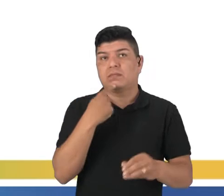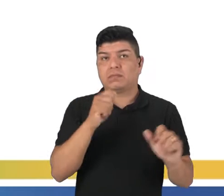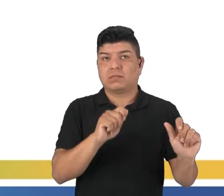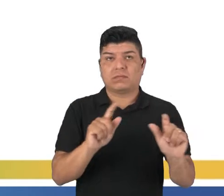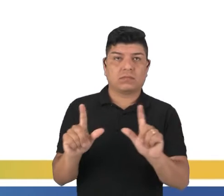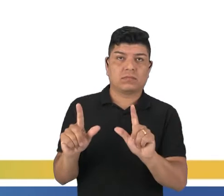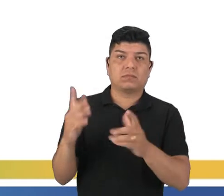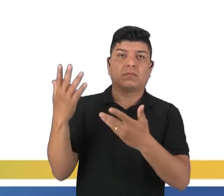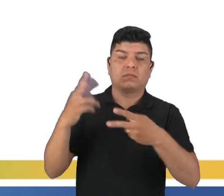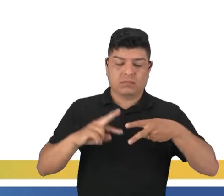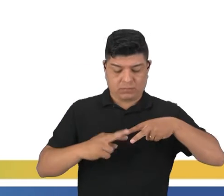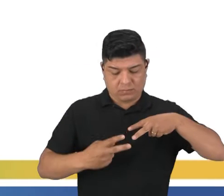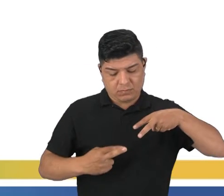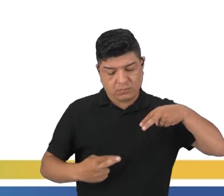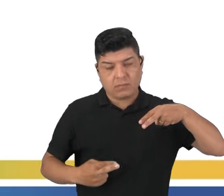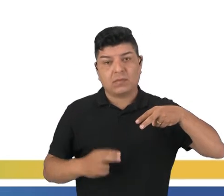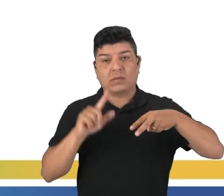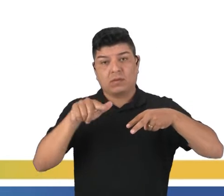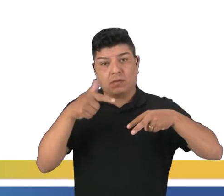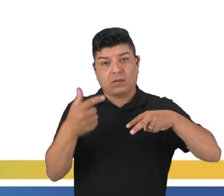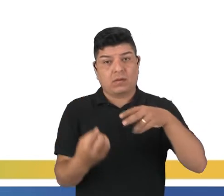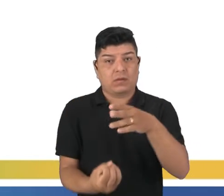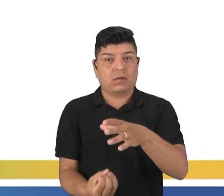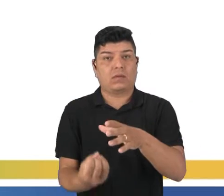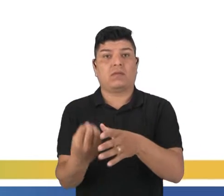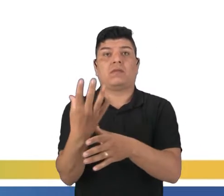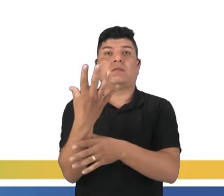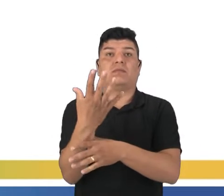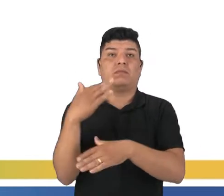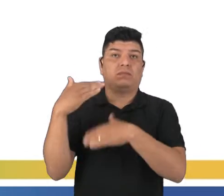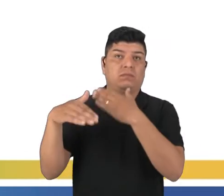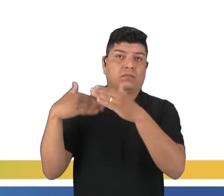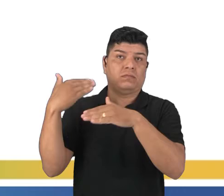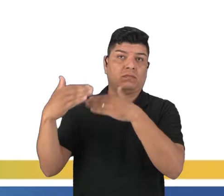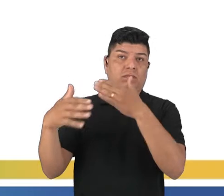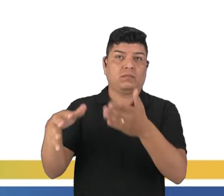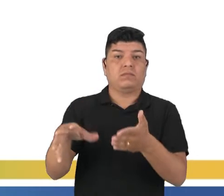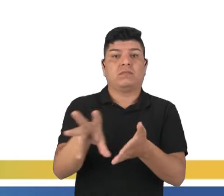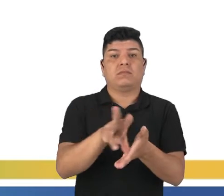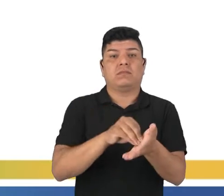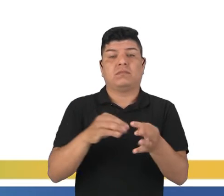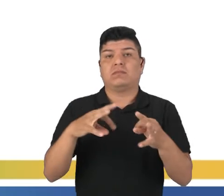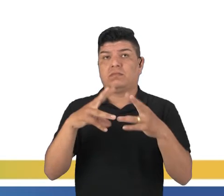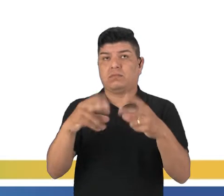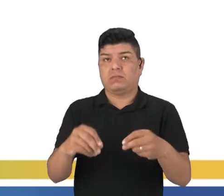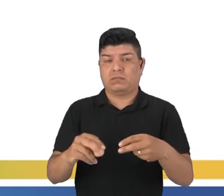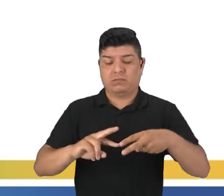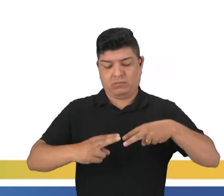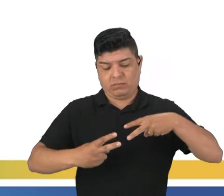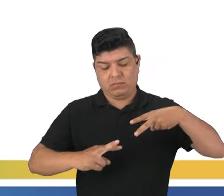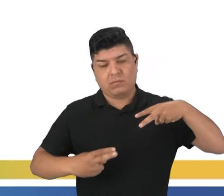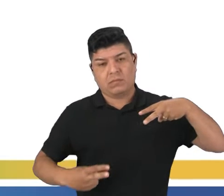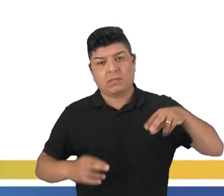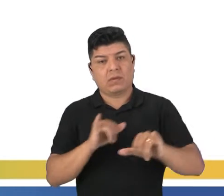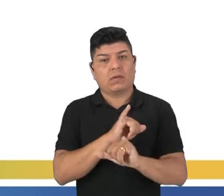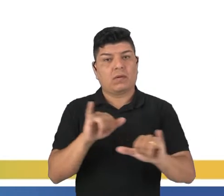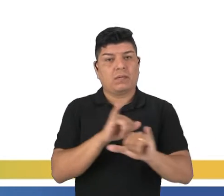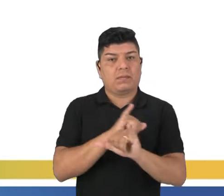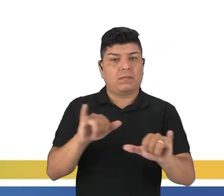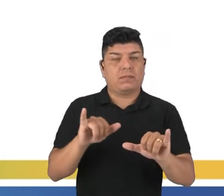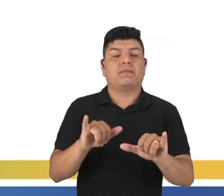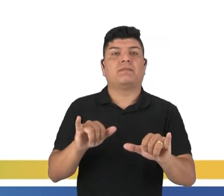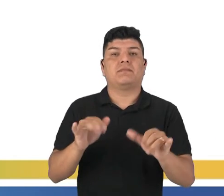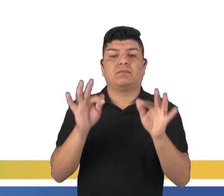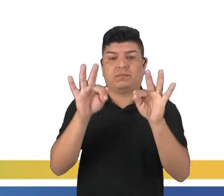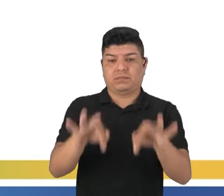de DNA, depois formou-se, através do processo de transcrição, a fita do RNA mensageiro